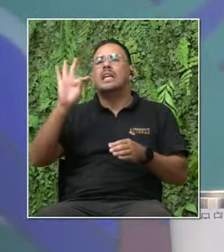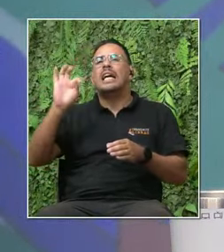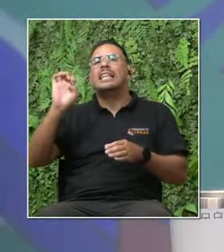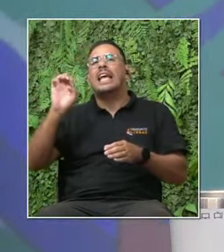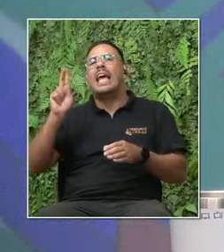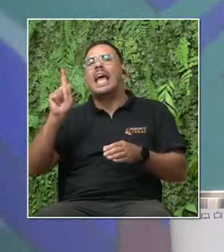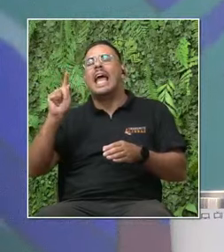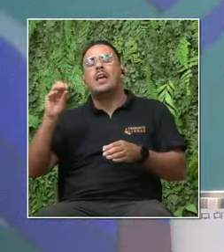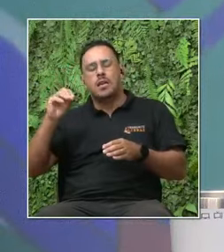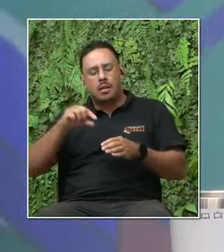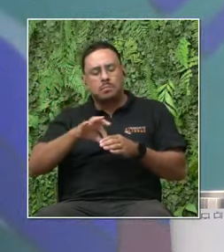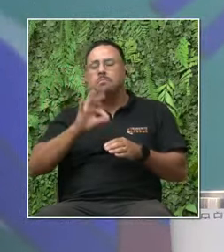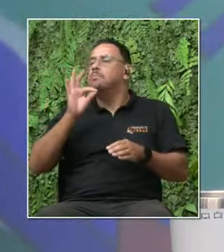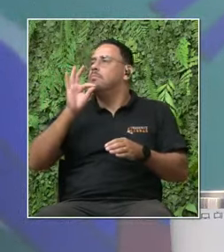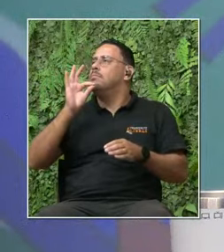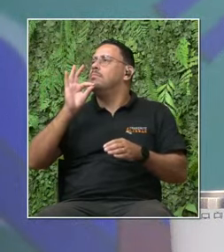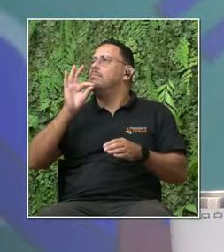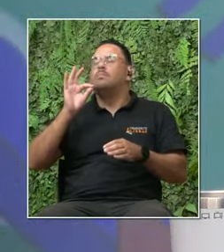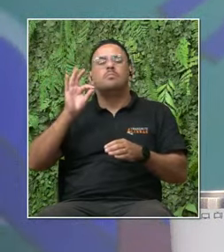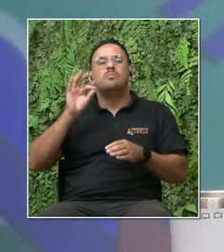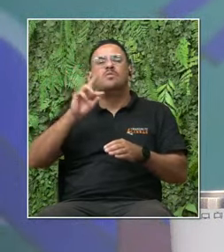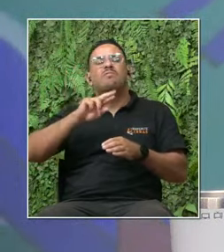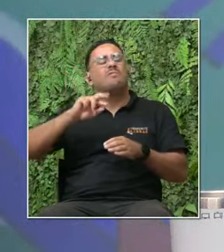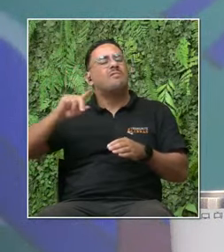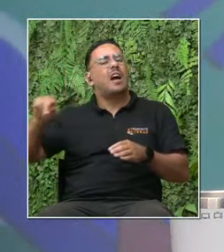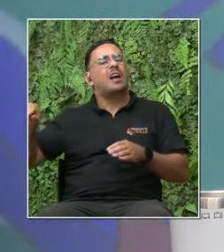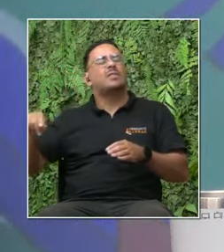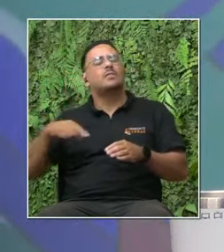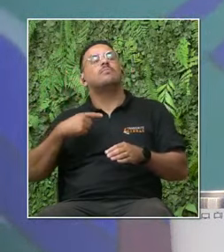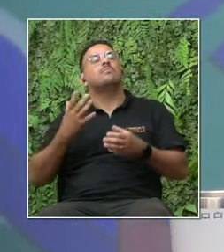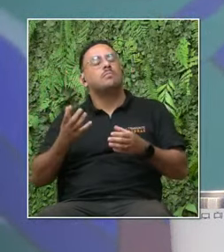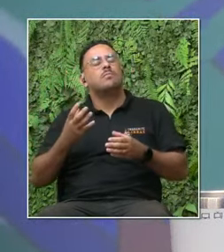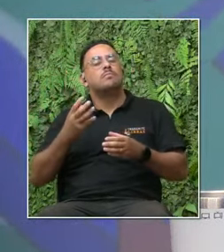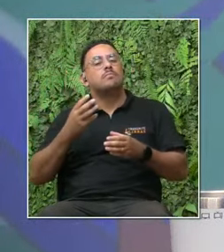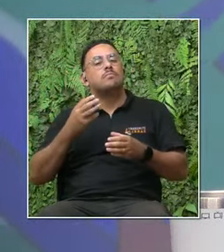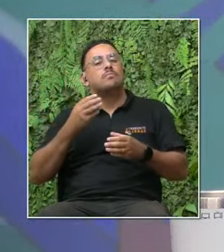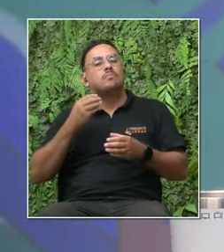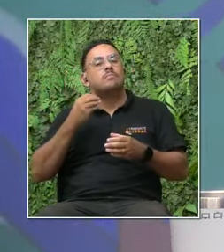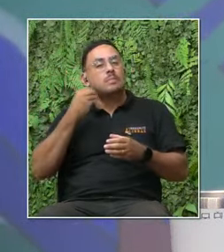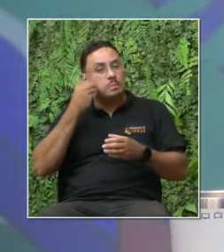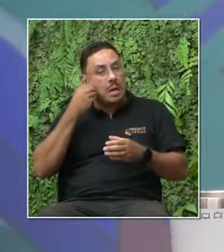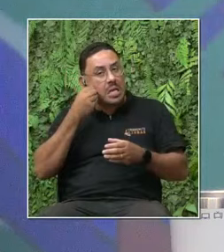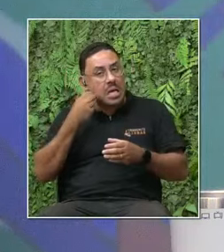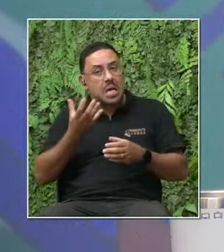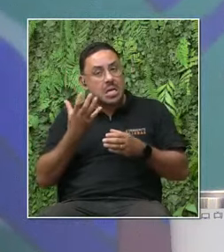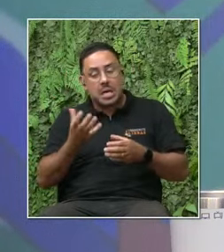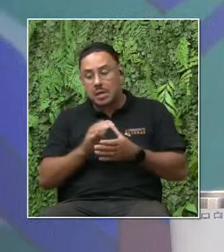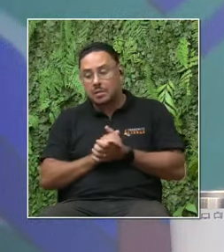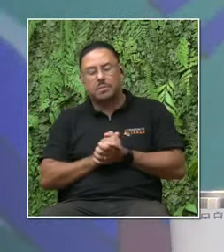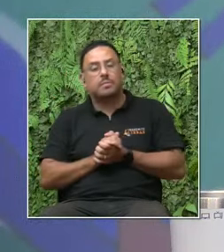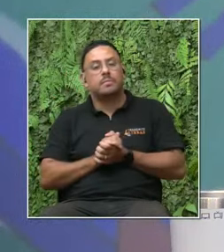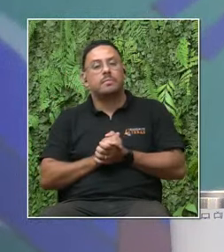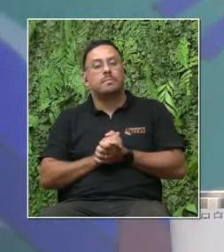sabores exóticos assim é muito bom fou a fim de experimentar então faz o seguinte